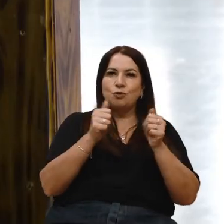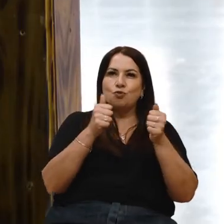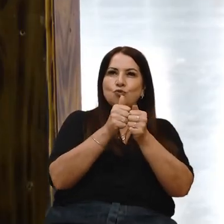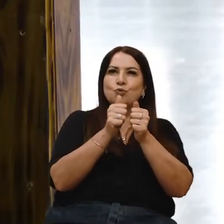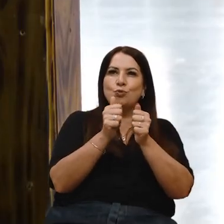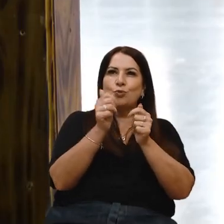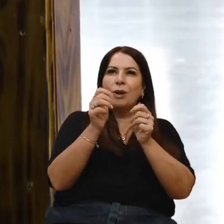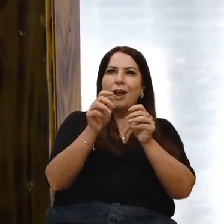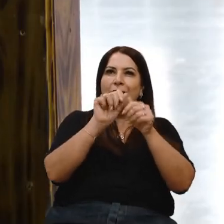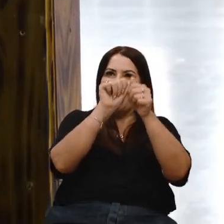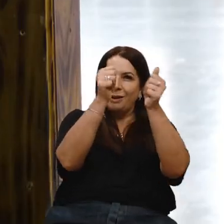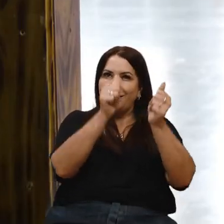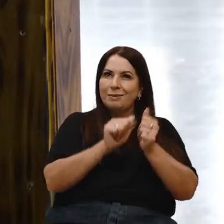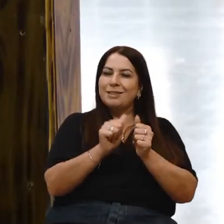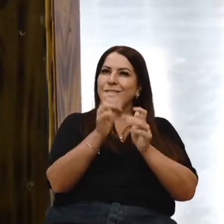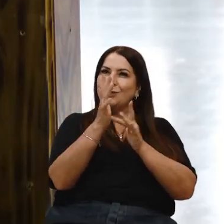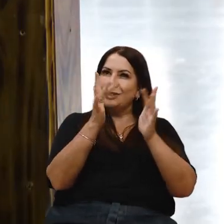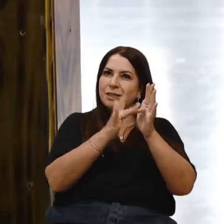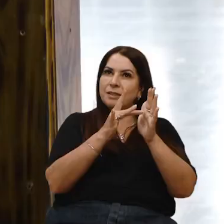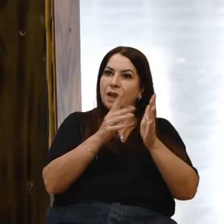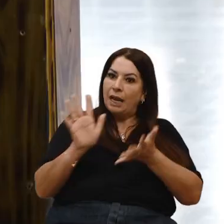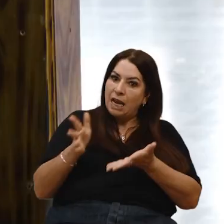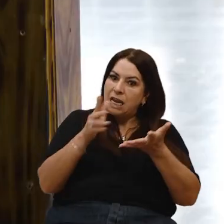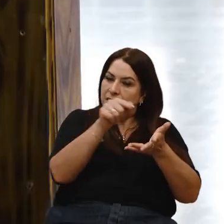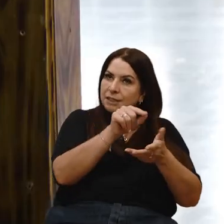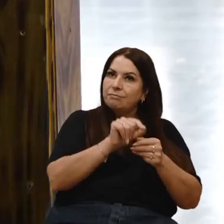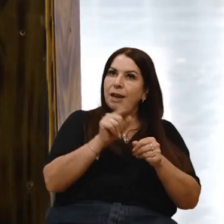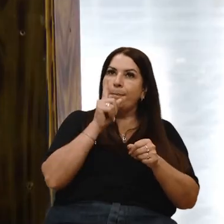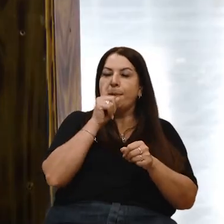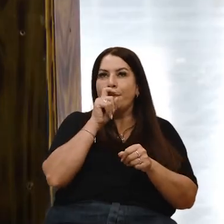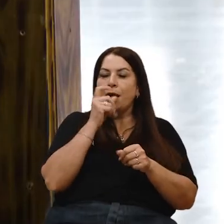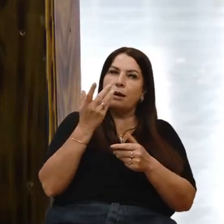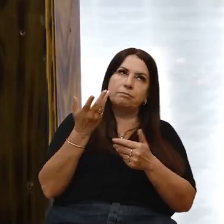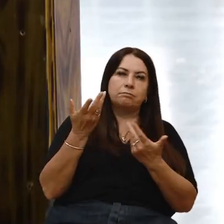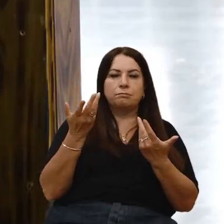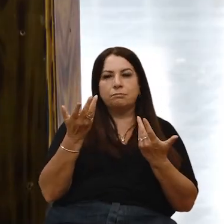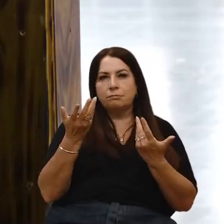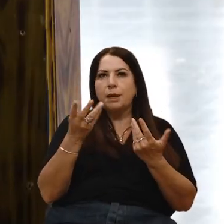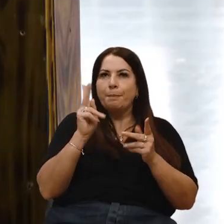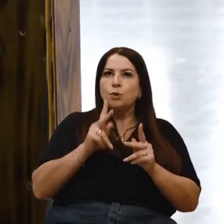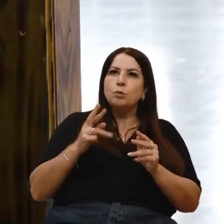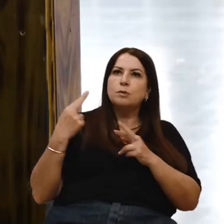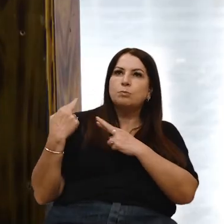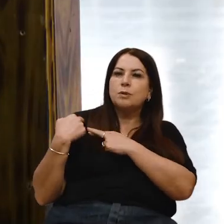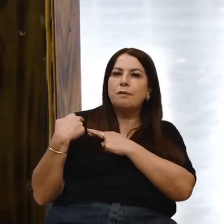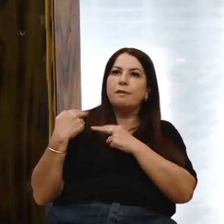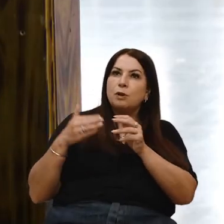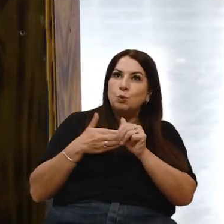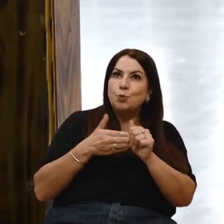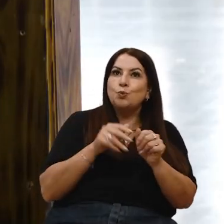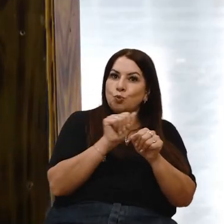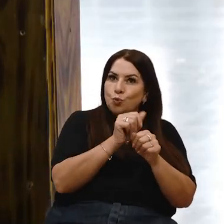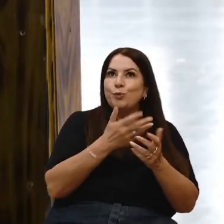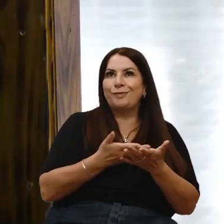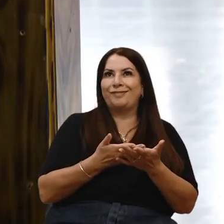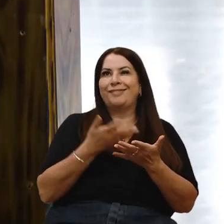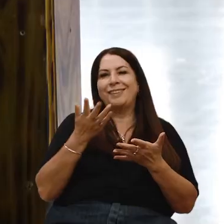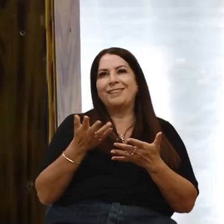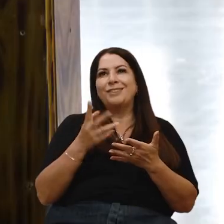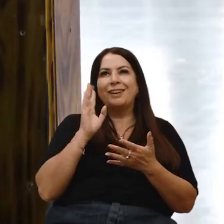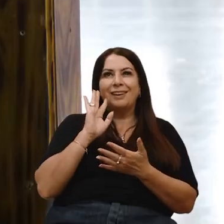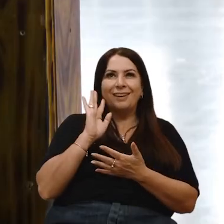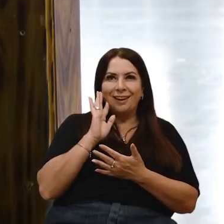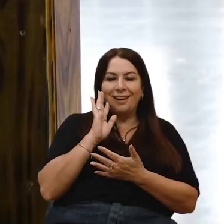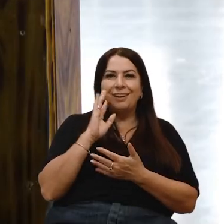ao Cristo. Então, a criança incentiva que ela quer ir no parque e aí o pai, a mãe ou a pessoa responsável acaba vindo, então